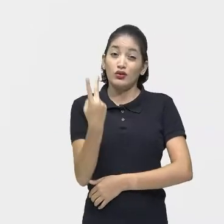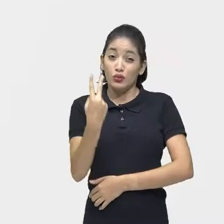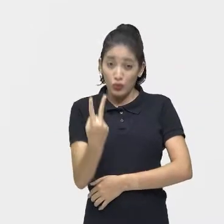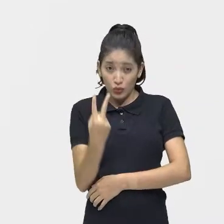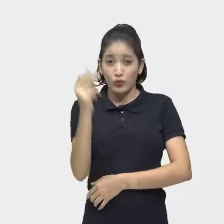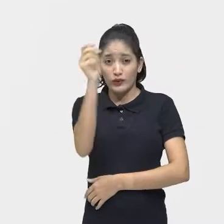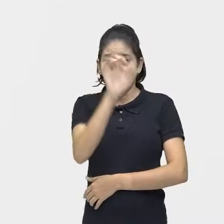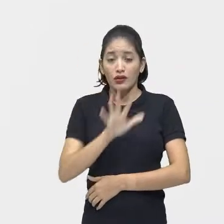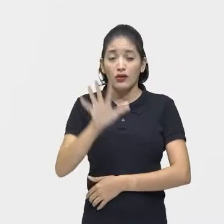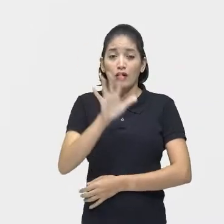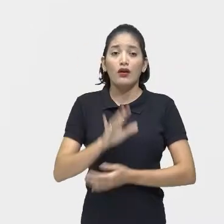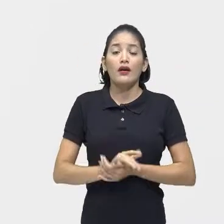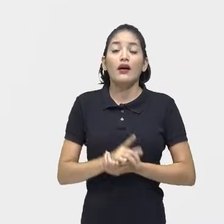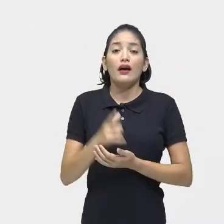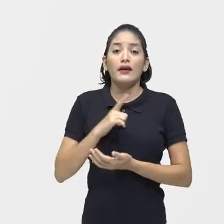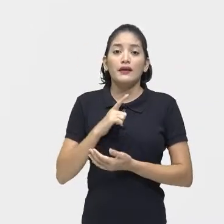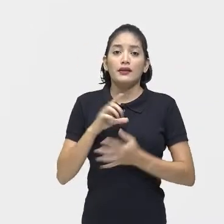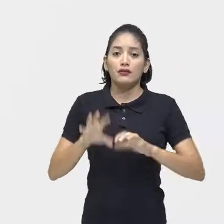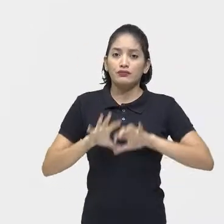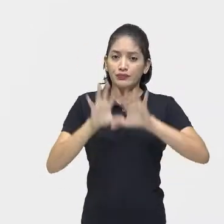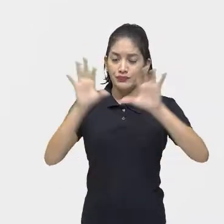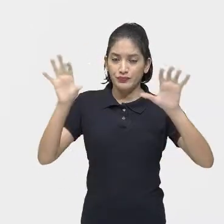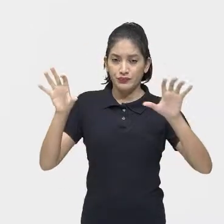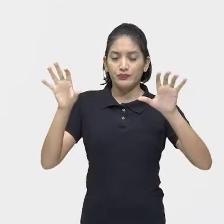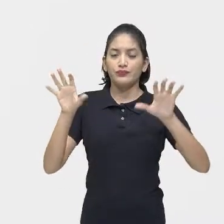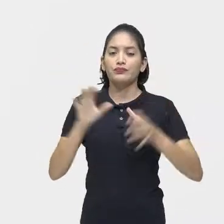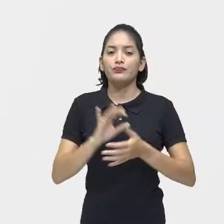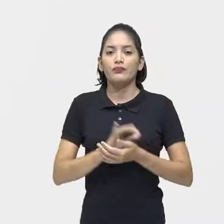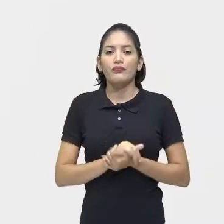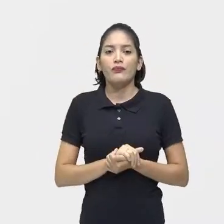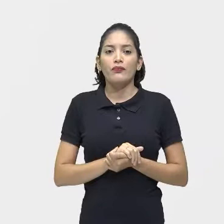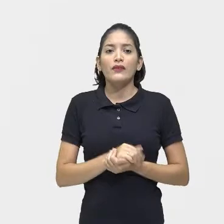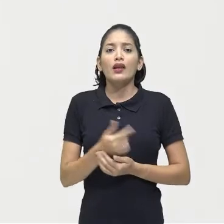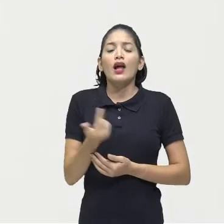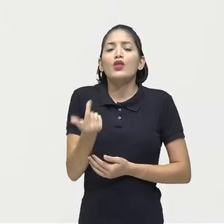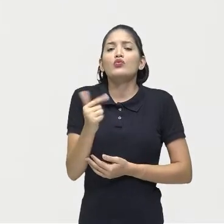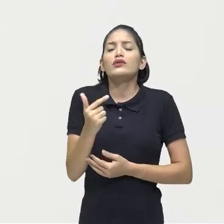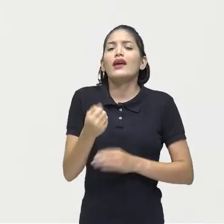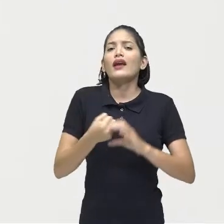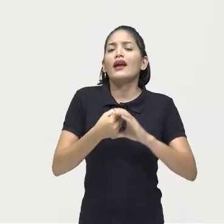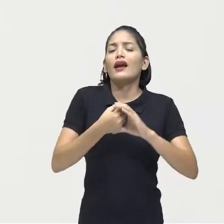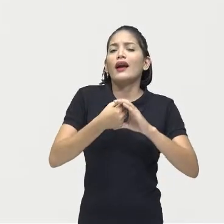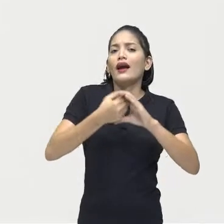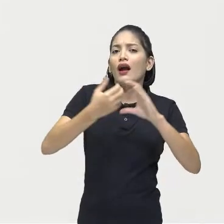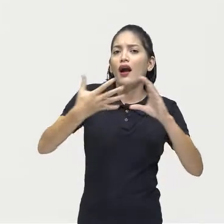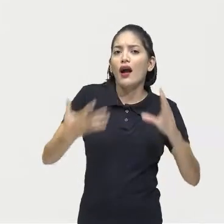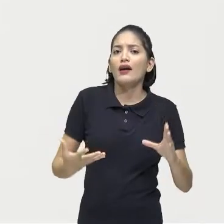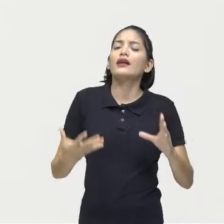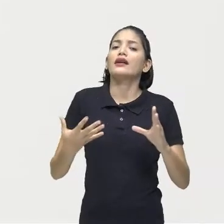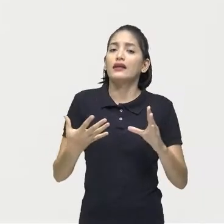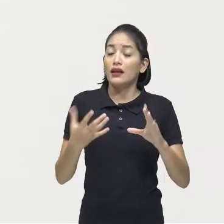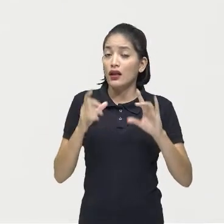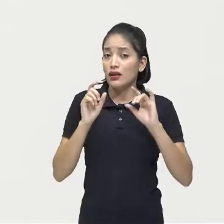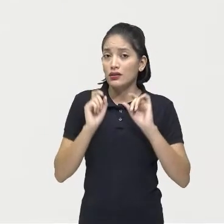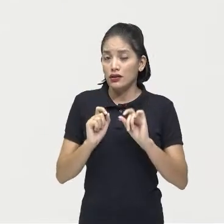o continente europeu, né, eles não possuem características homogêneas, né, que